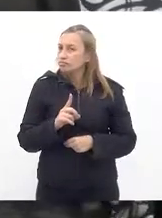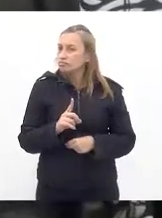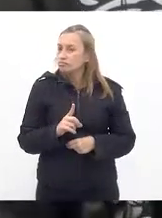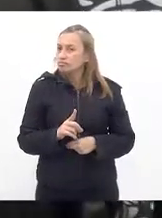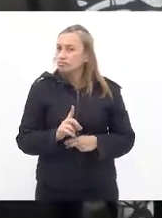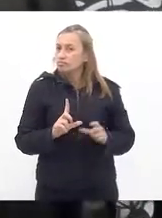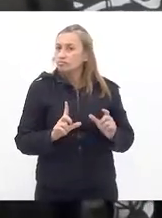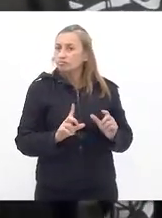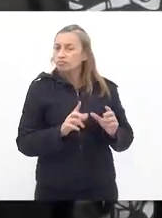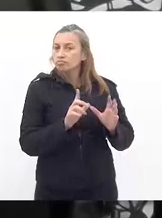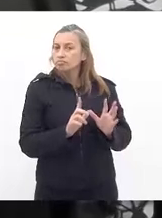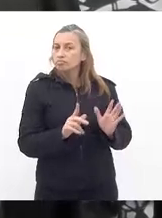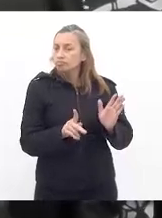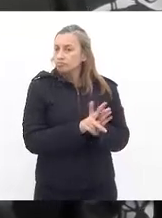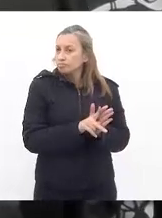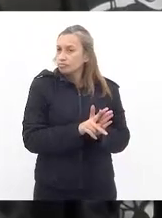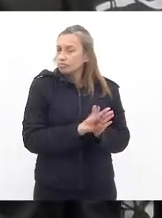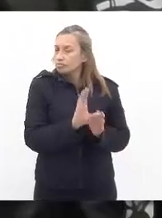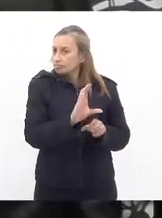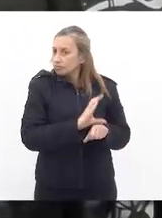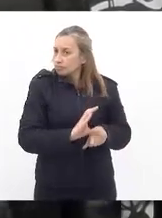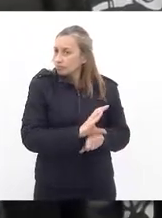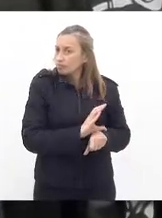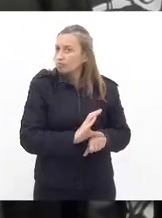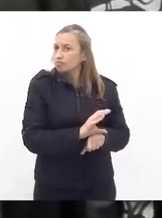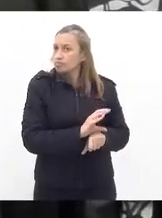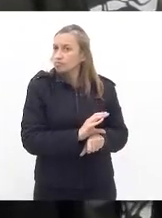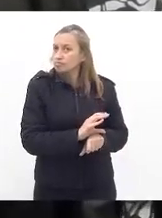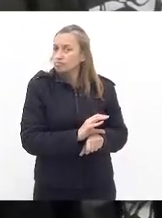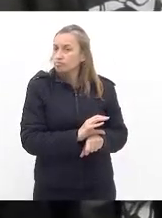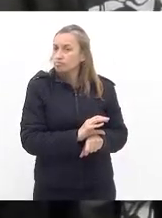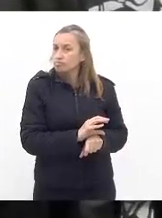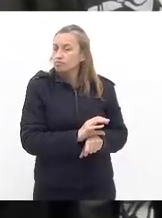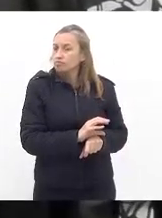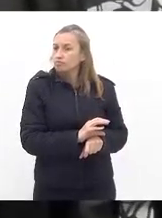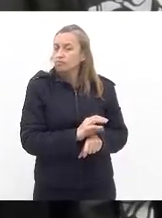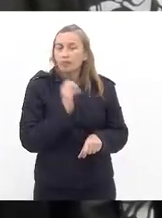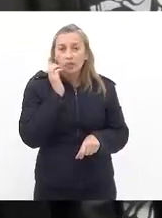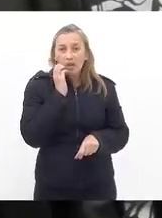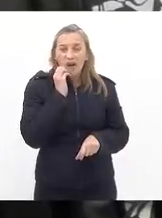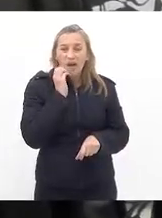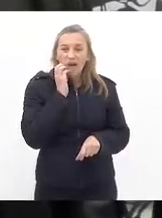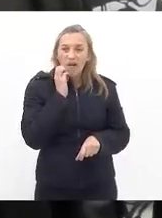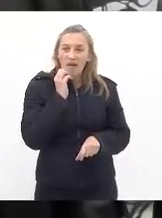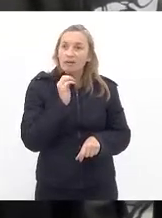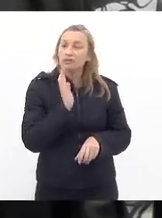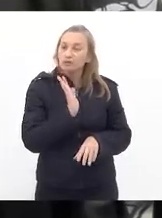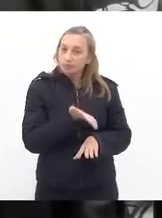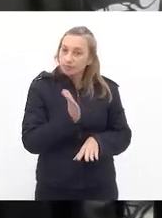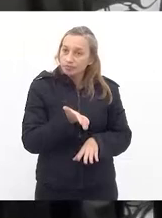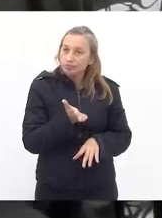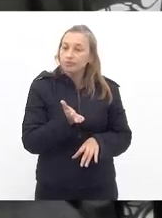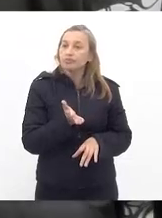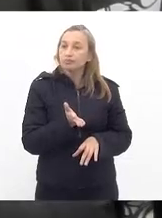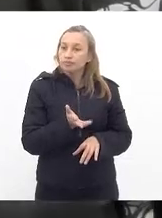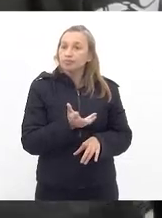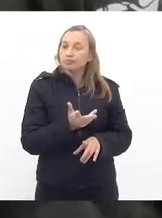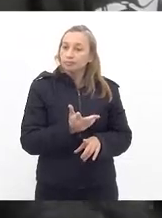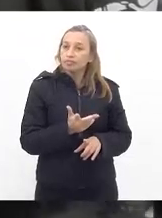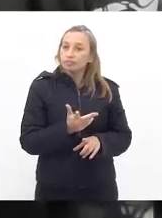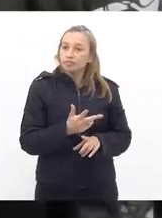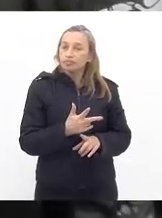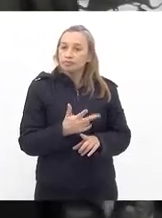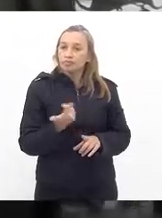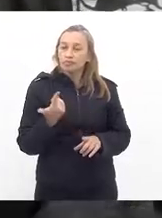não sobre a forma não sobre a constitucionalidade é ponto esse já vencido na ccj